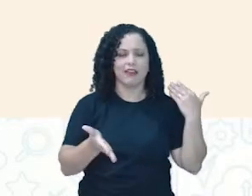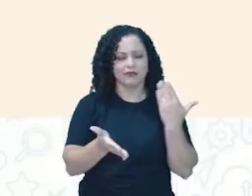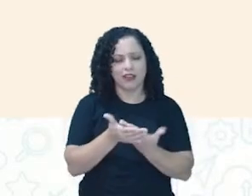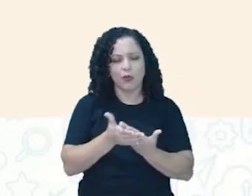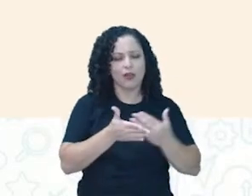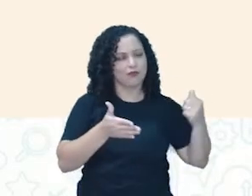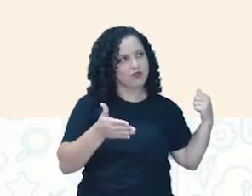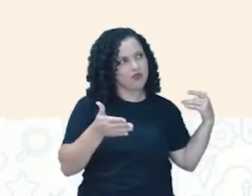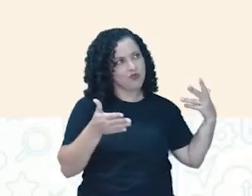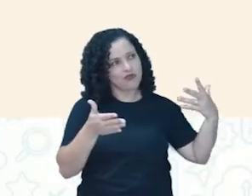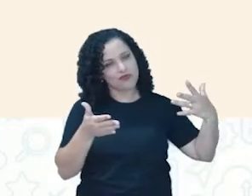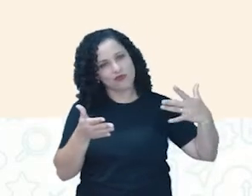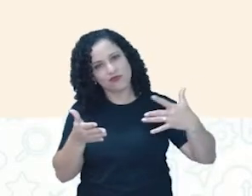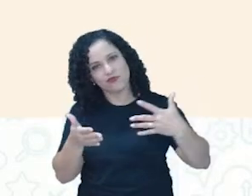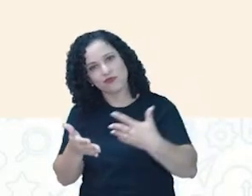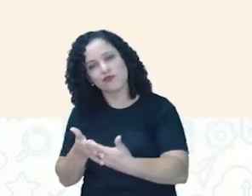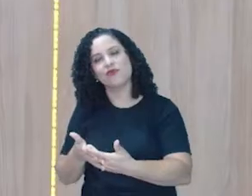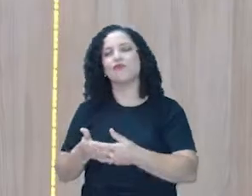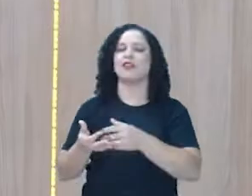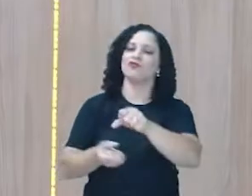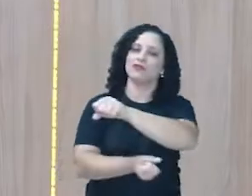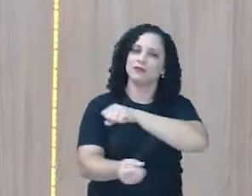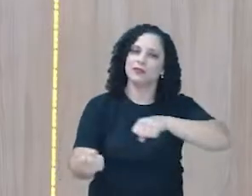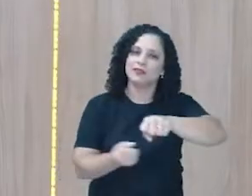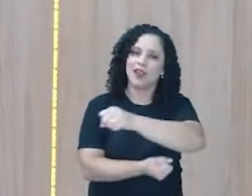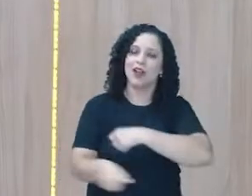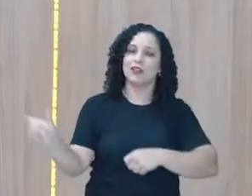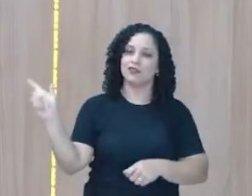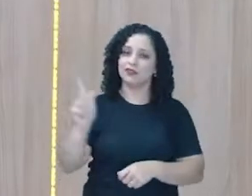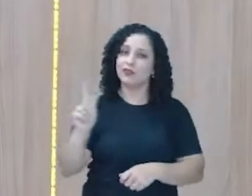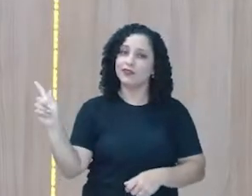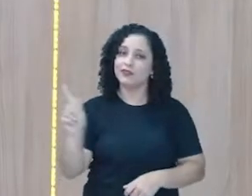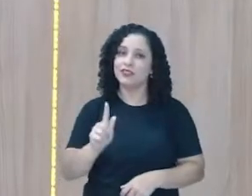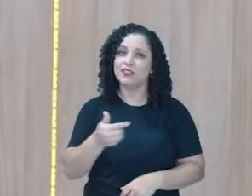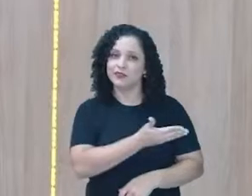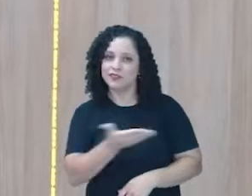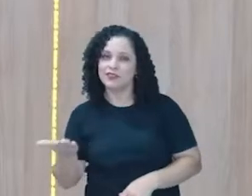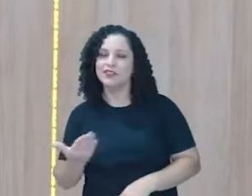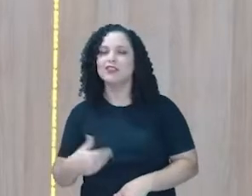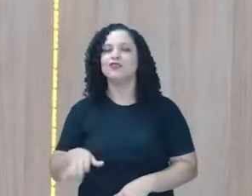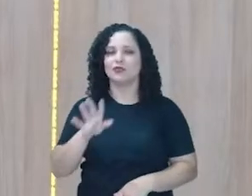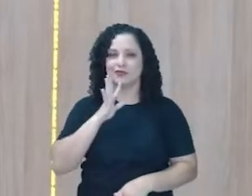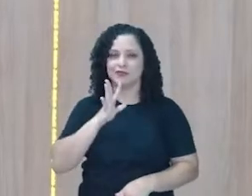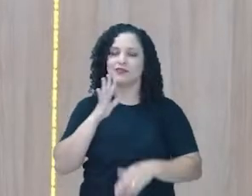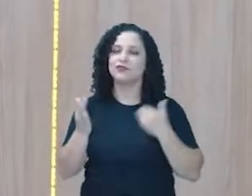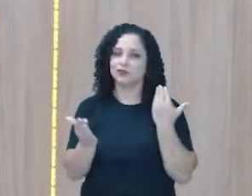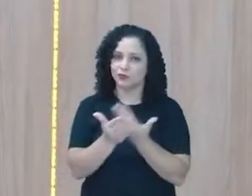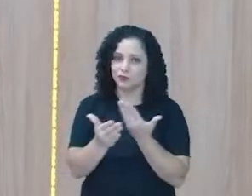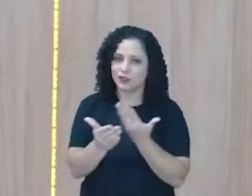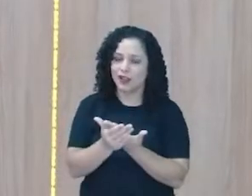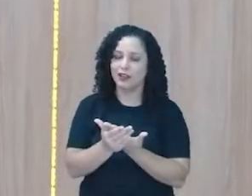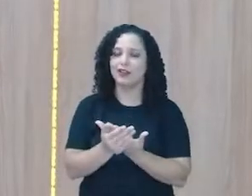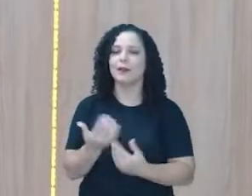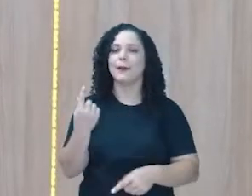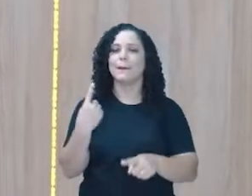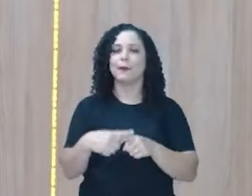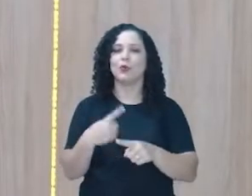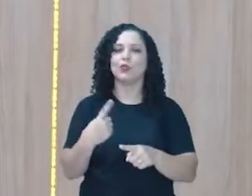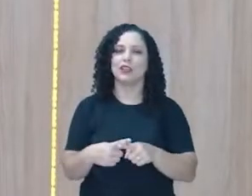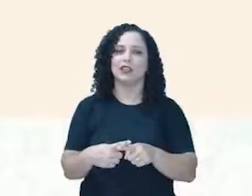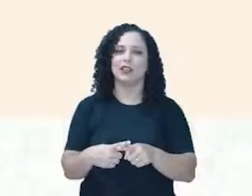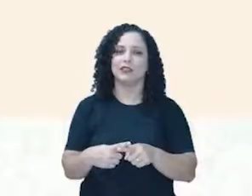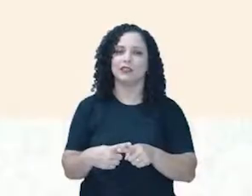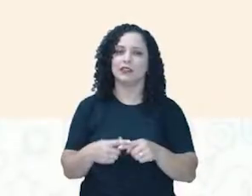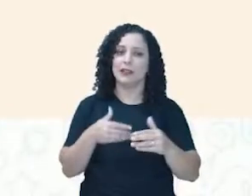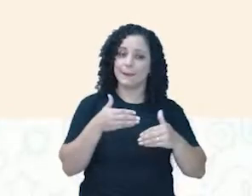de sustentabilidade, nas aulas de geografia também vocês vão estudar um pouco sobre isso, porque os